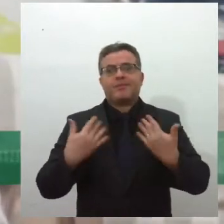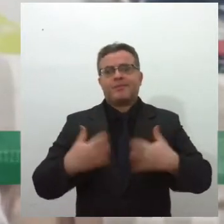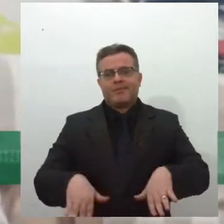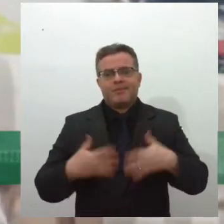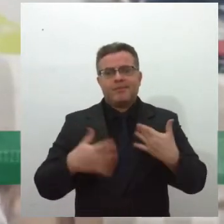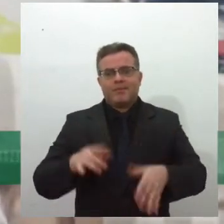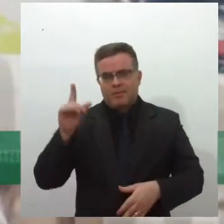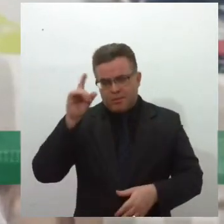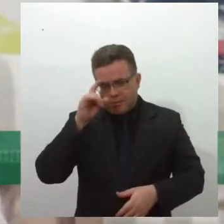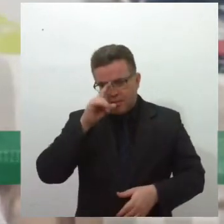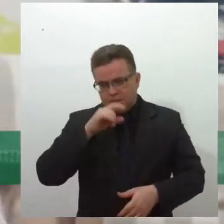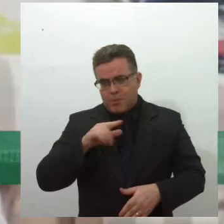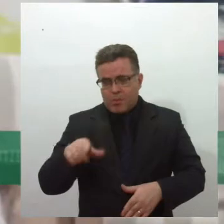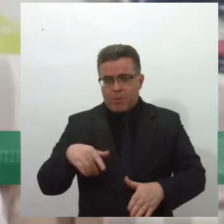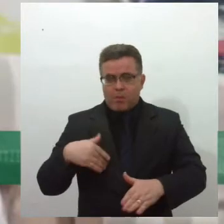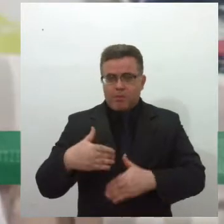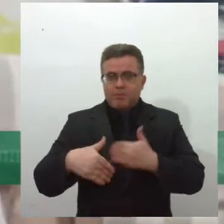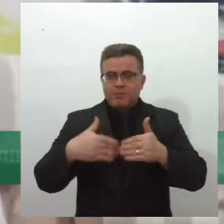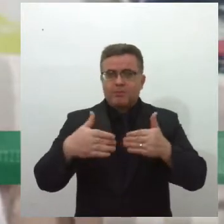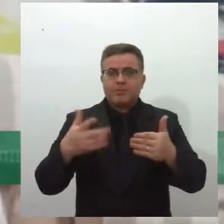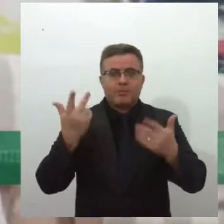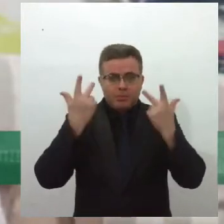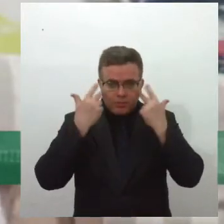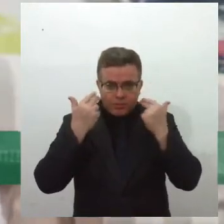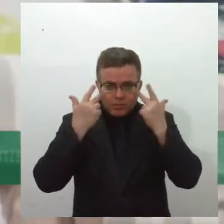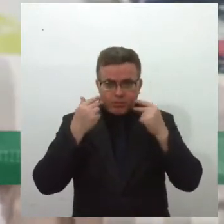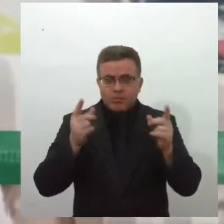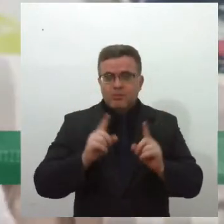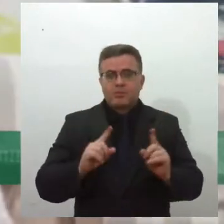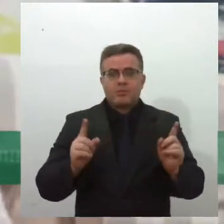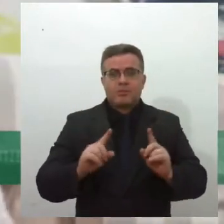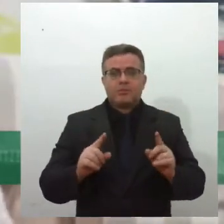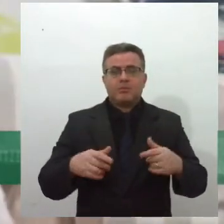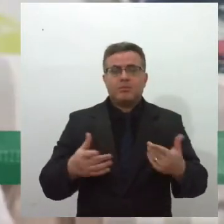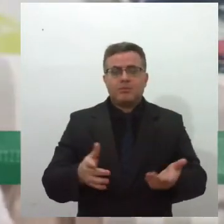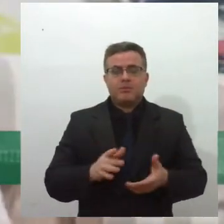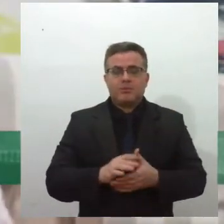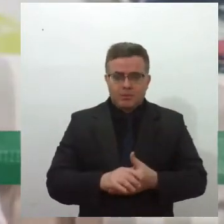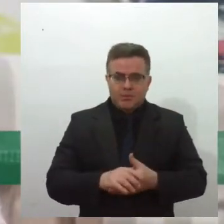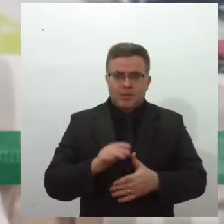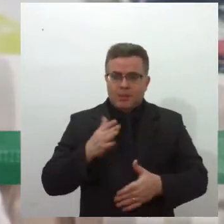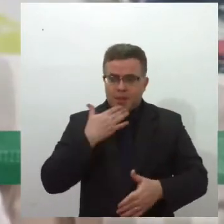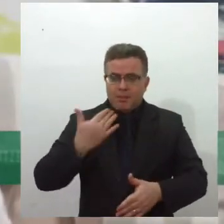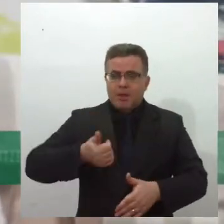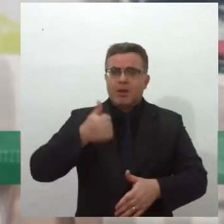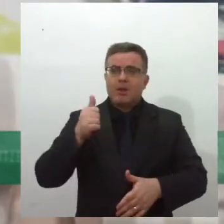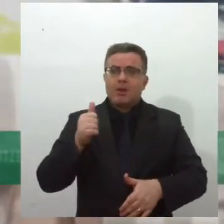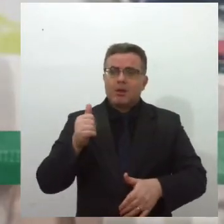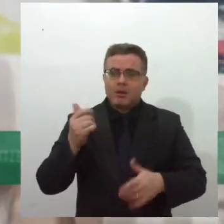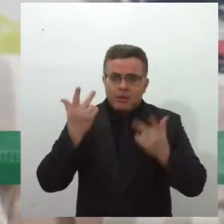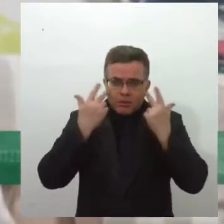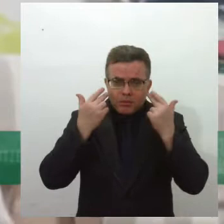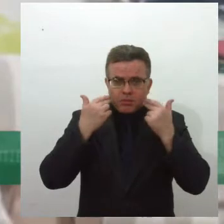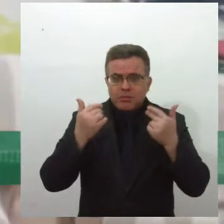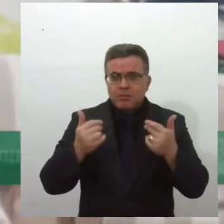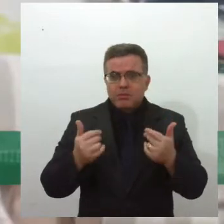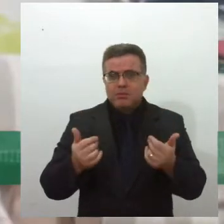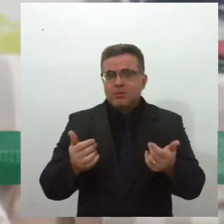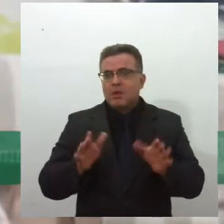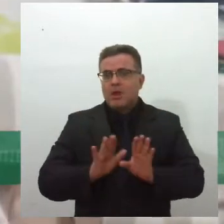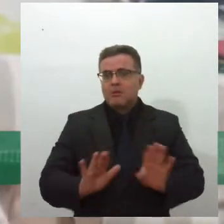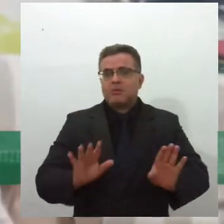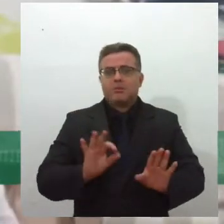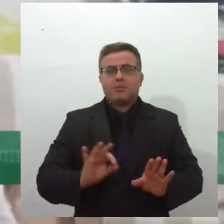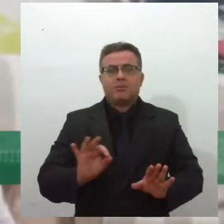de recuperação não é o de um adulto, então demanda mais tempo, em um período prolongado, tá, com maior custo, e demanda